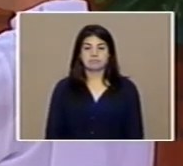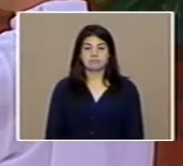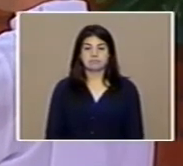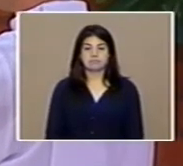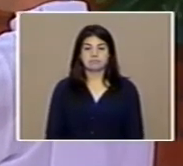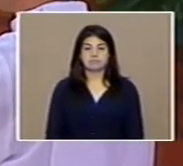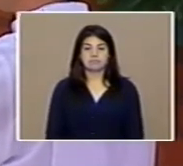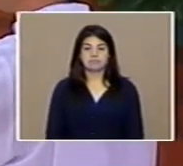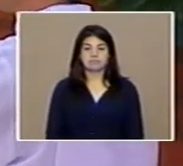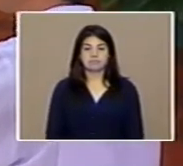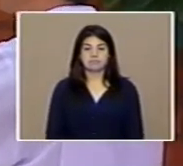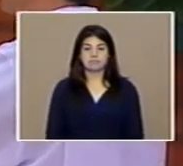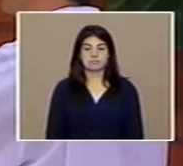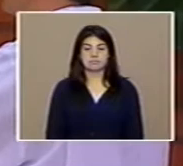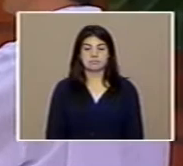o